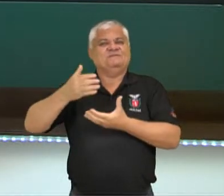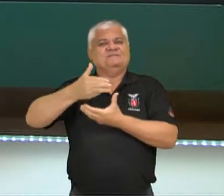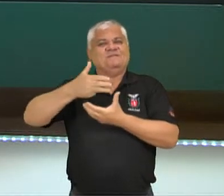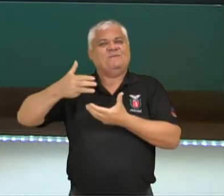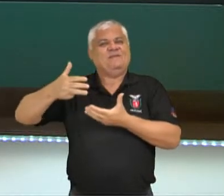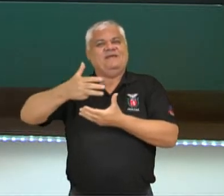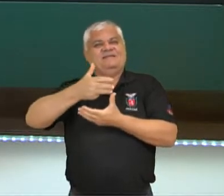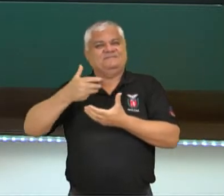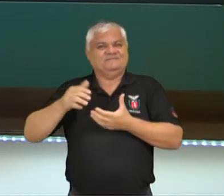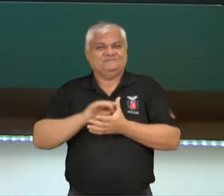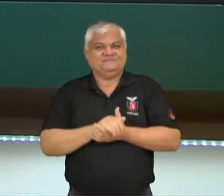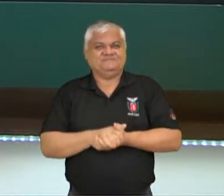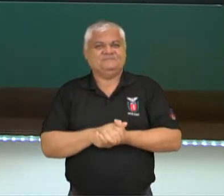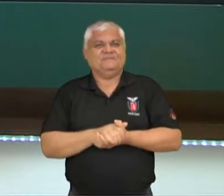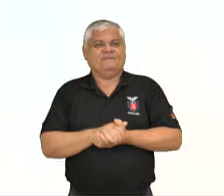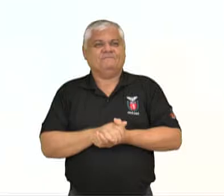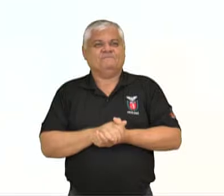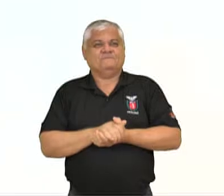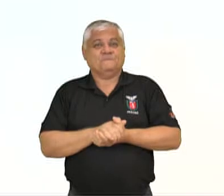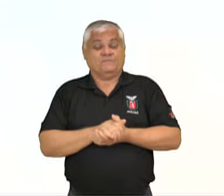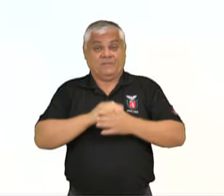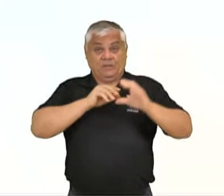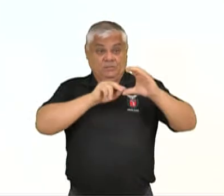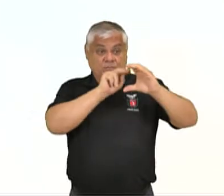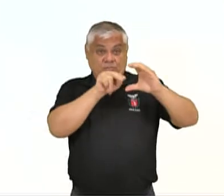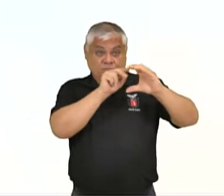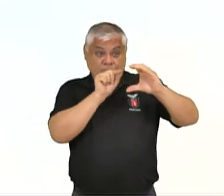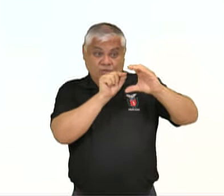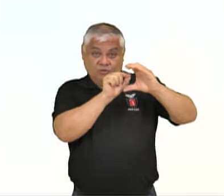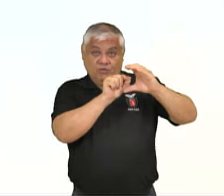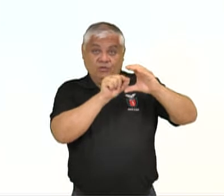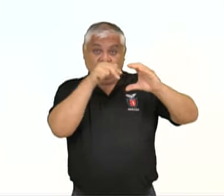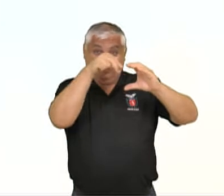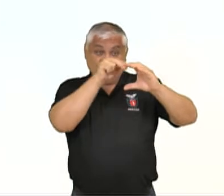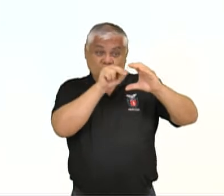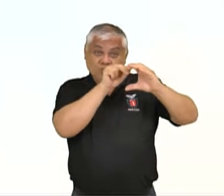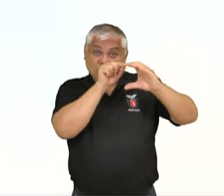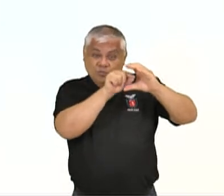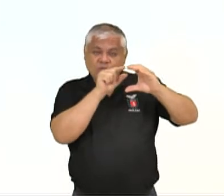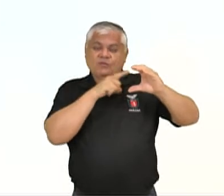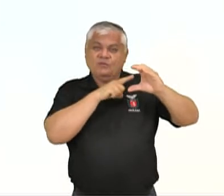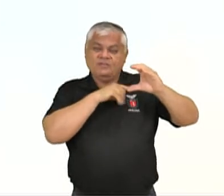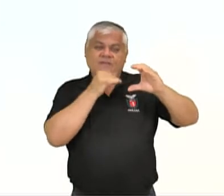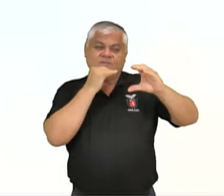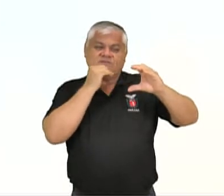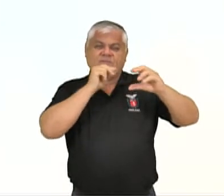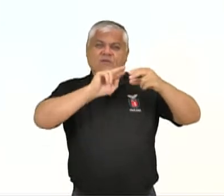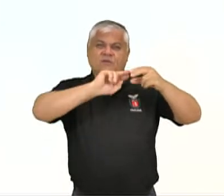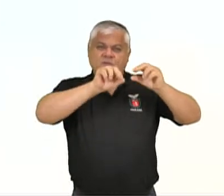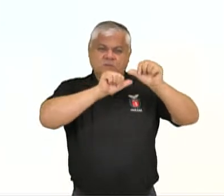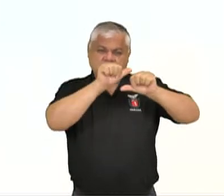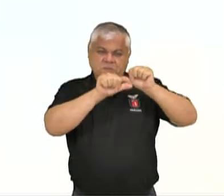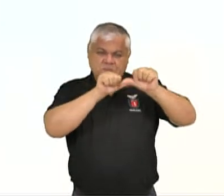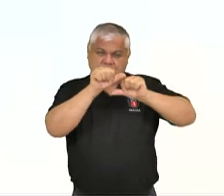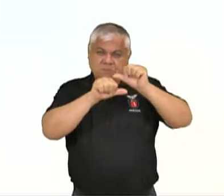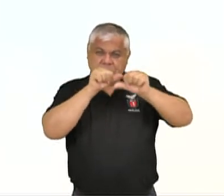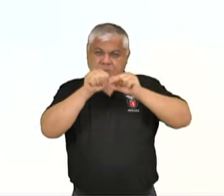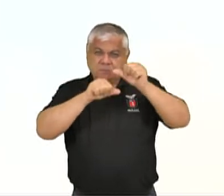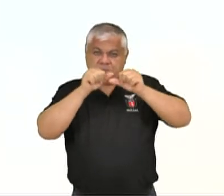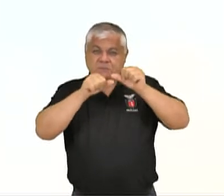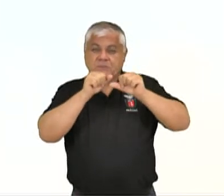da célula. Esse núcleo, quando ele está fazendo síntese de RNA, né, a célula ela está